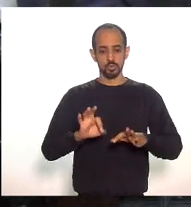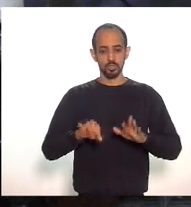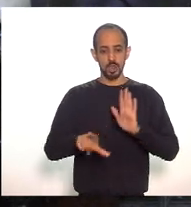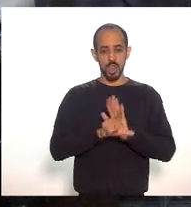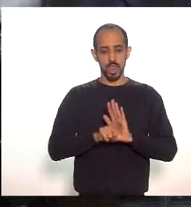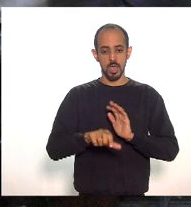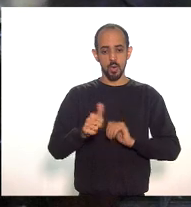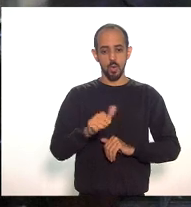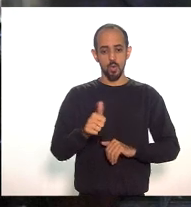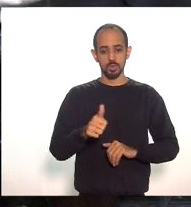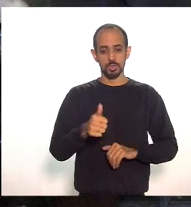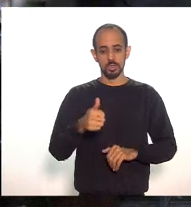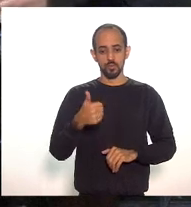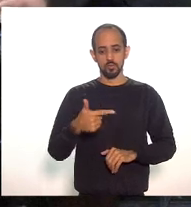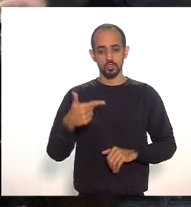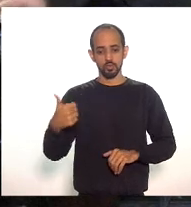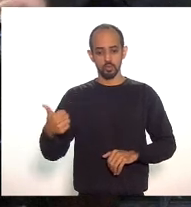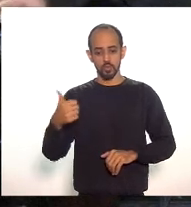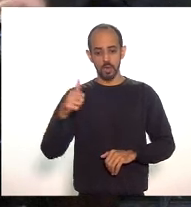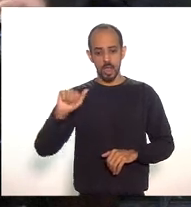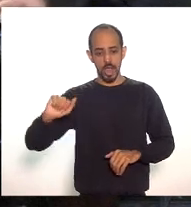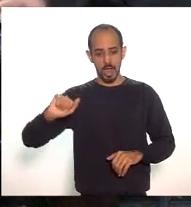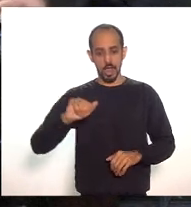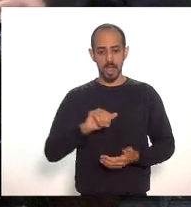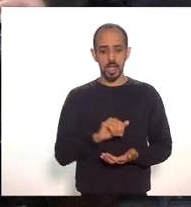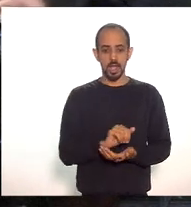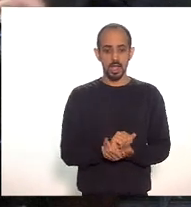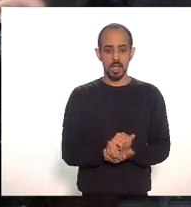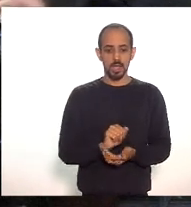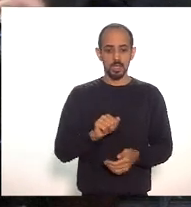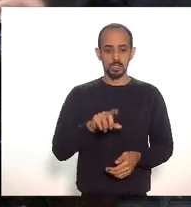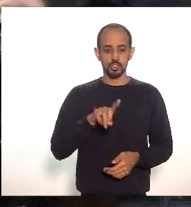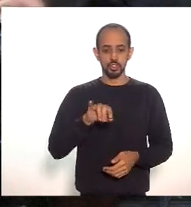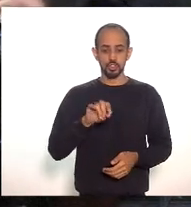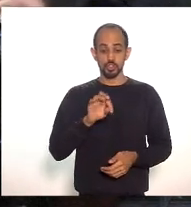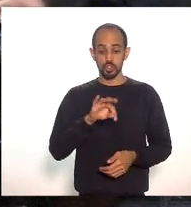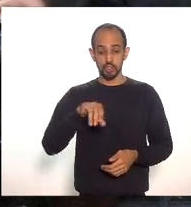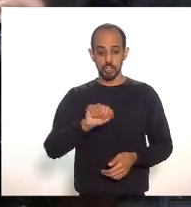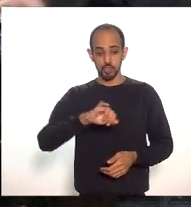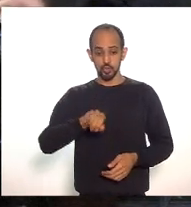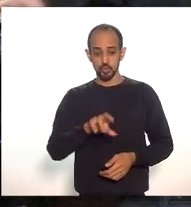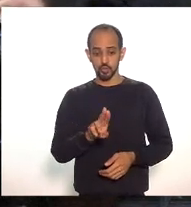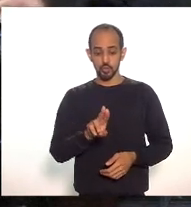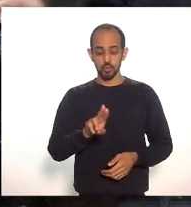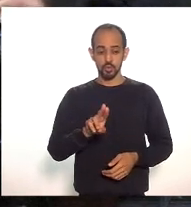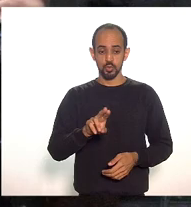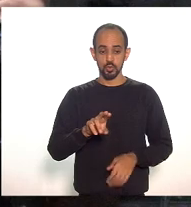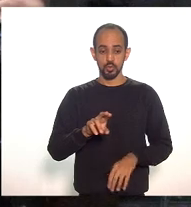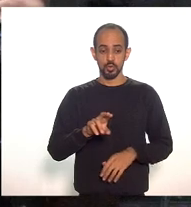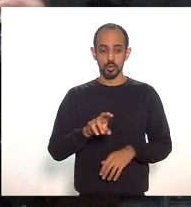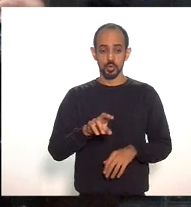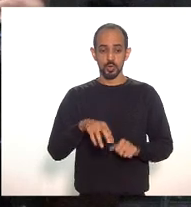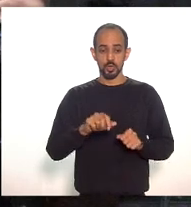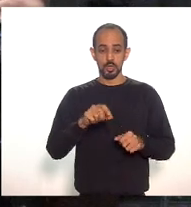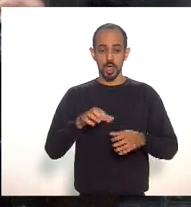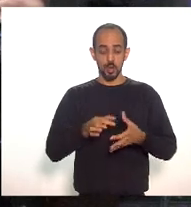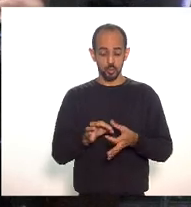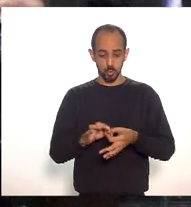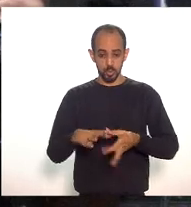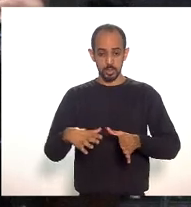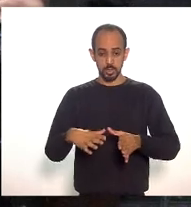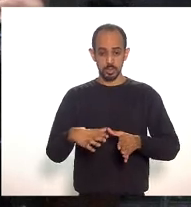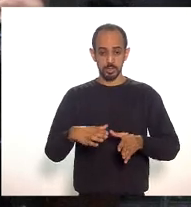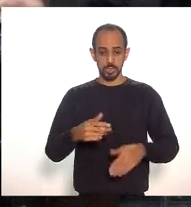a 19 de autoria dos deputados Marcelo do seu dia não tia Ju Rosane Félix Sérgio Lobato que autoriza o poder executivo